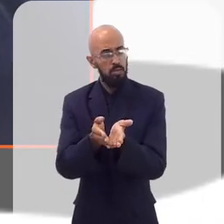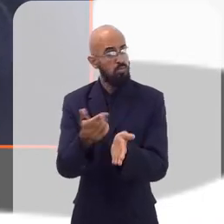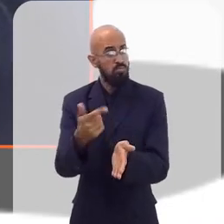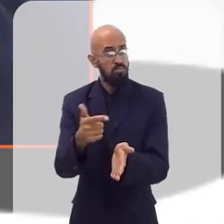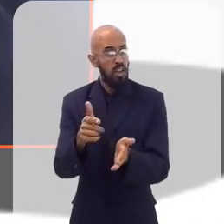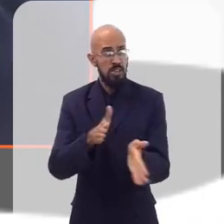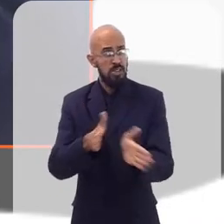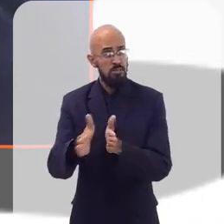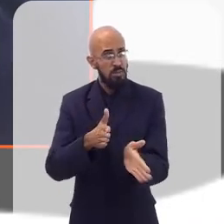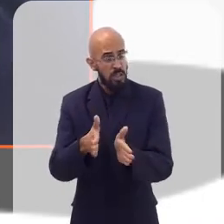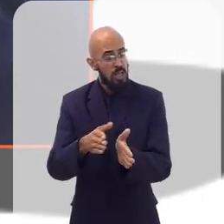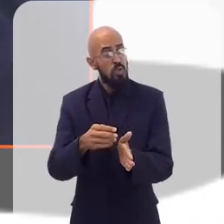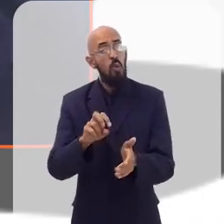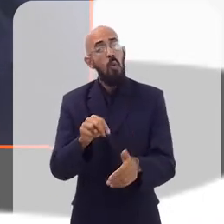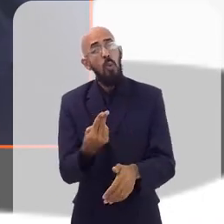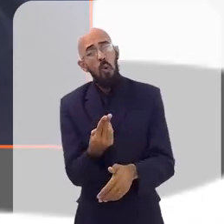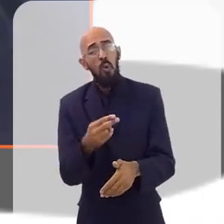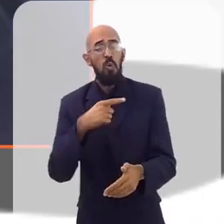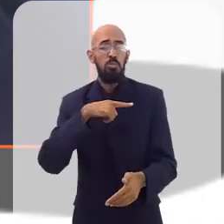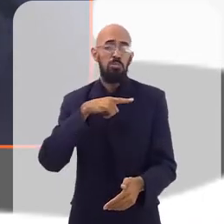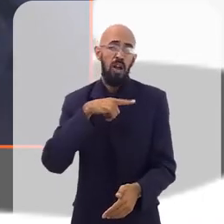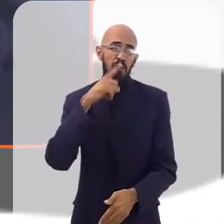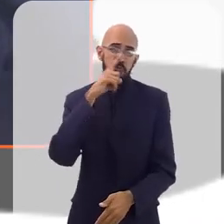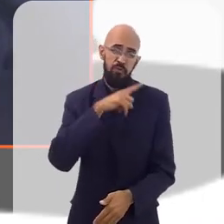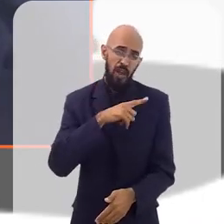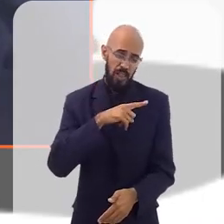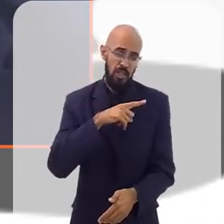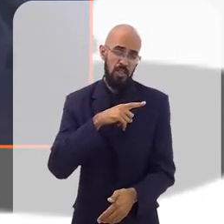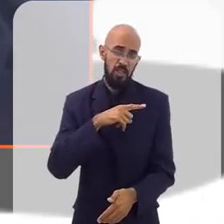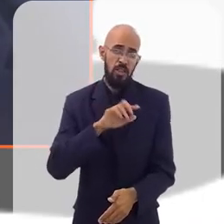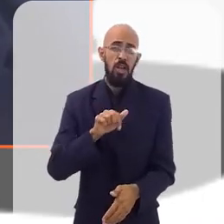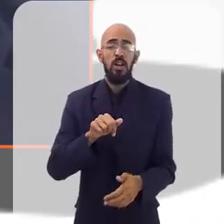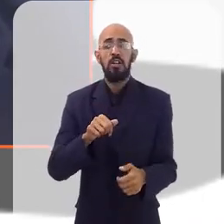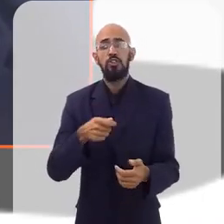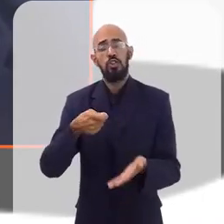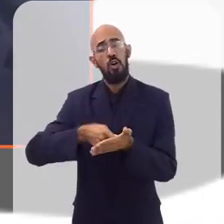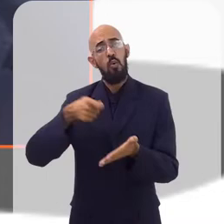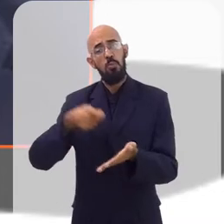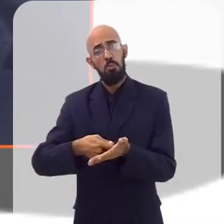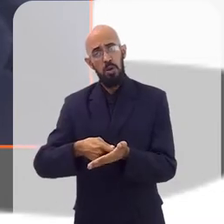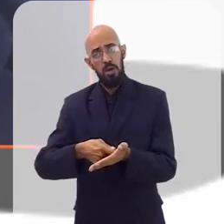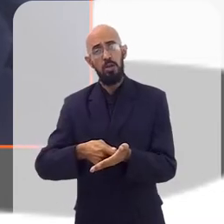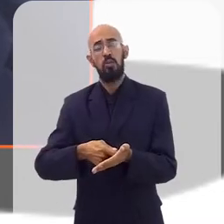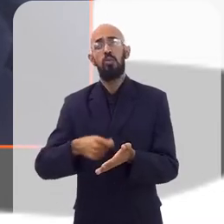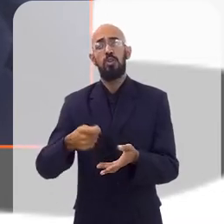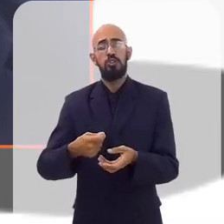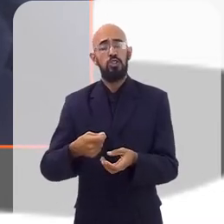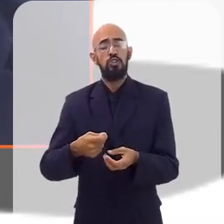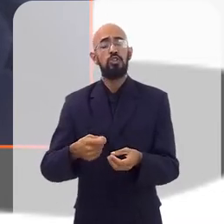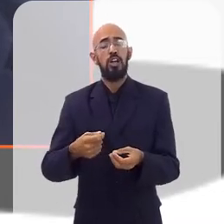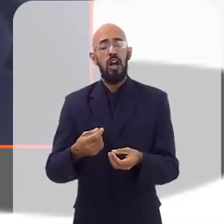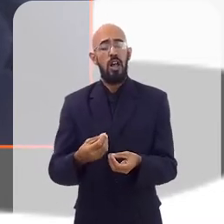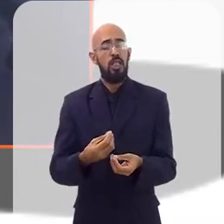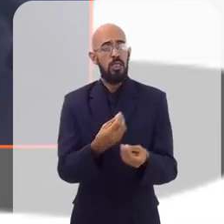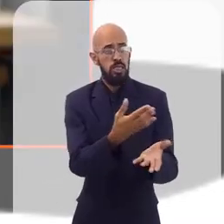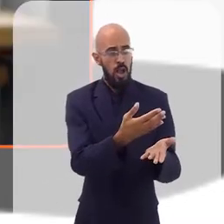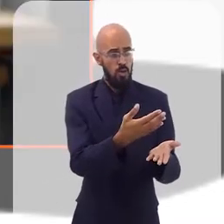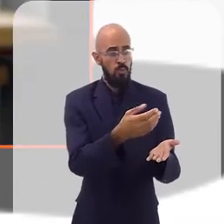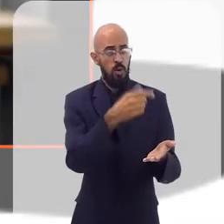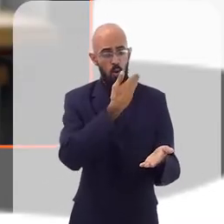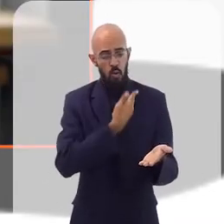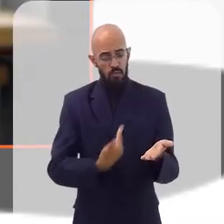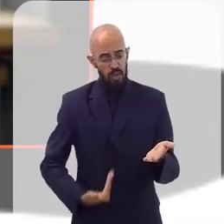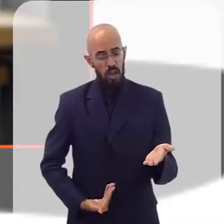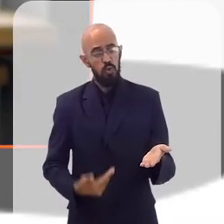acessibilidade ou quando existe ela existe reduzida Então a gente tem cobrado muito a gente tem levado essas faltas